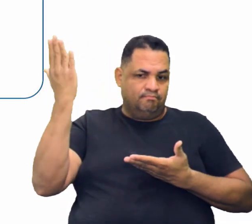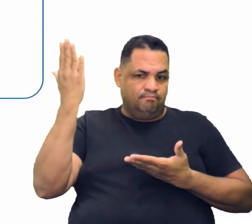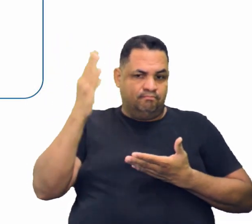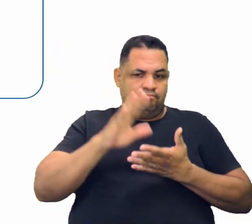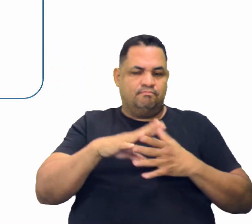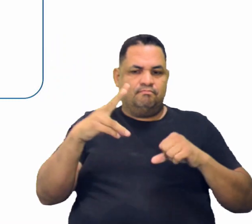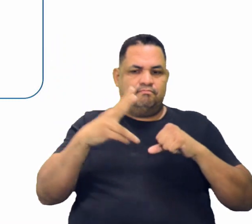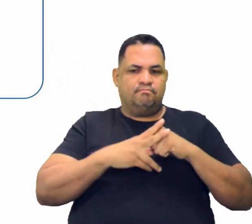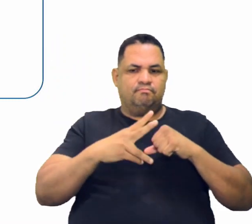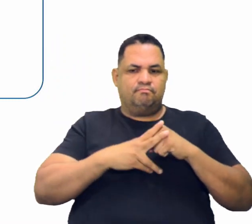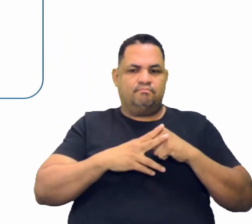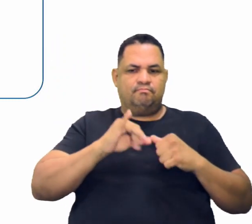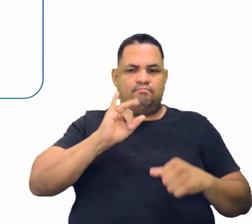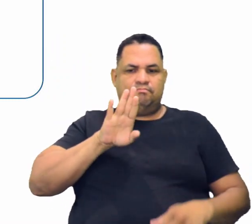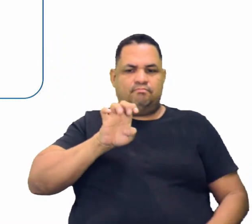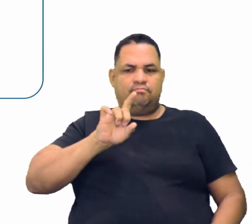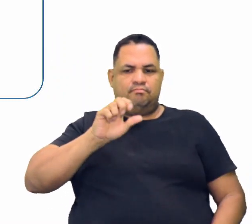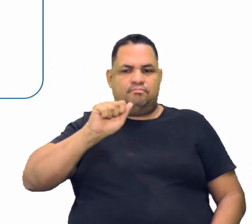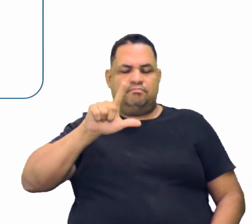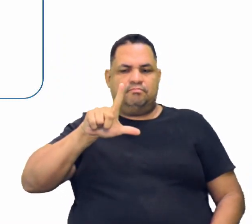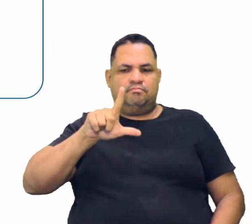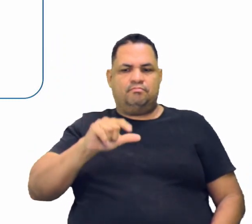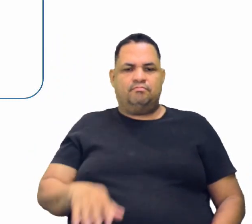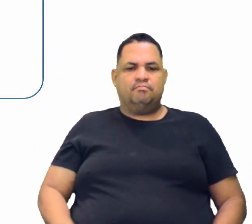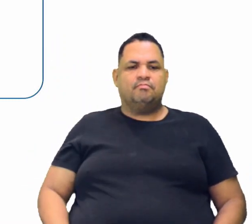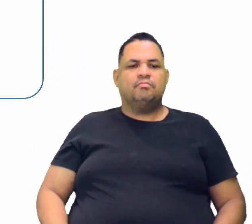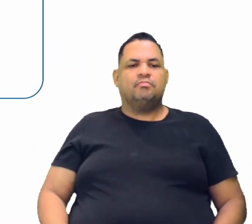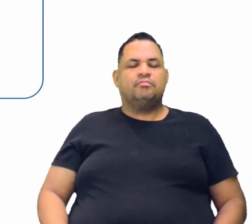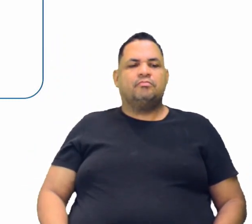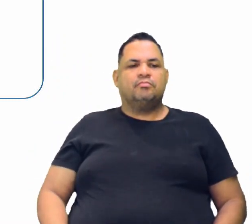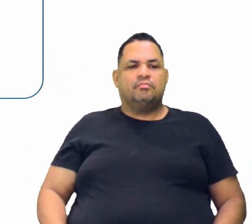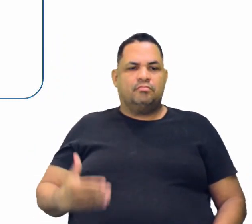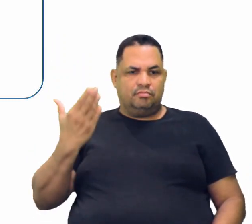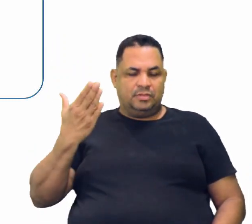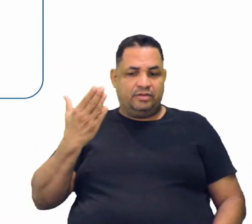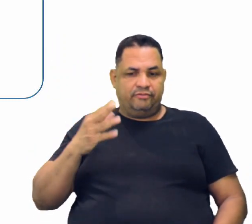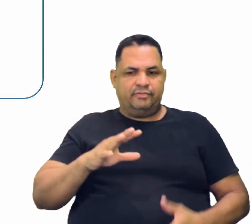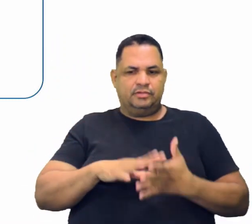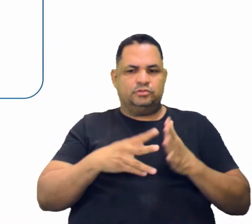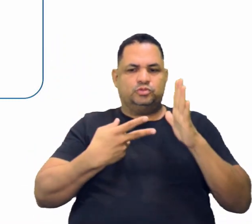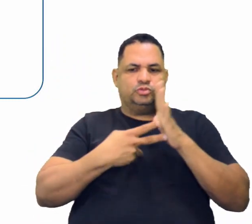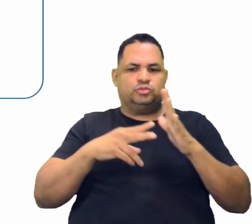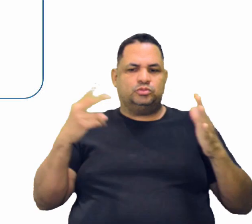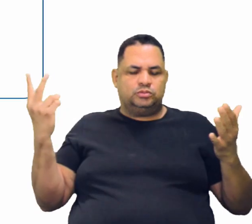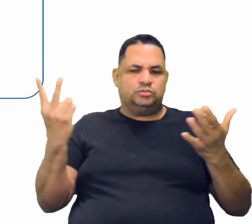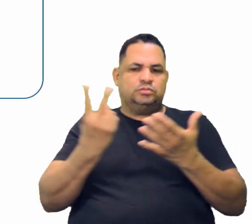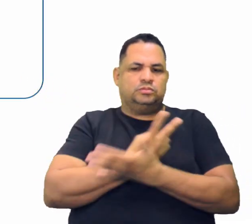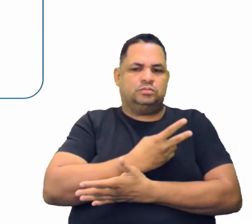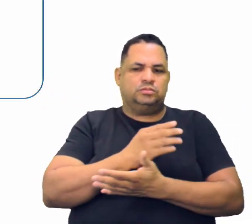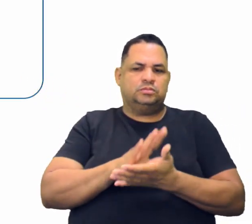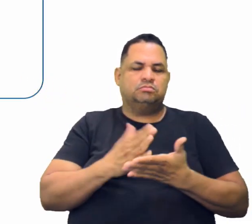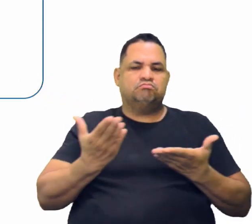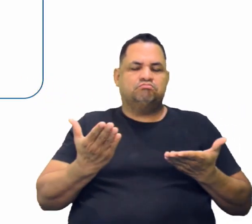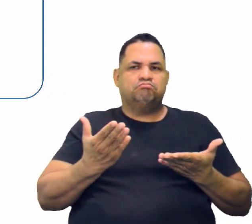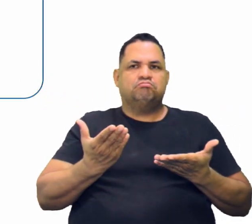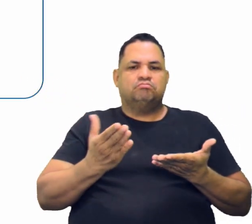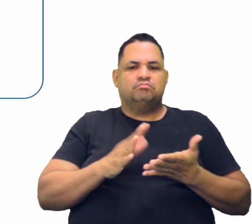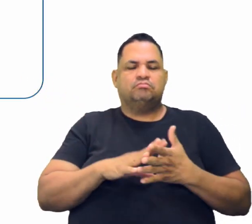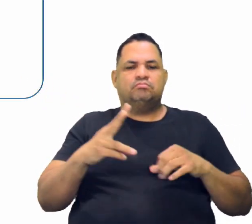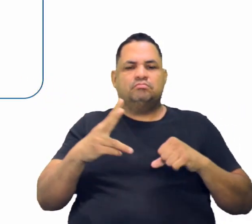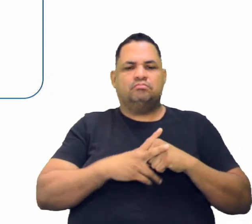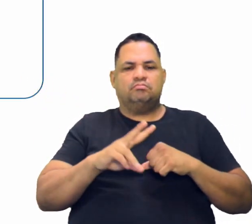do verbo impessoal, do verbo haver no sentido de ocorrer, no verbo haver no sentido de acontecer,